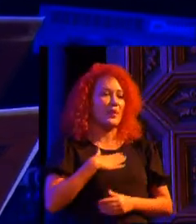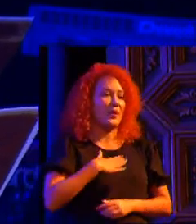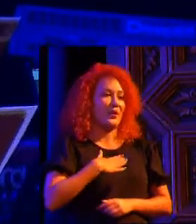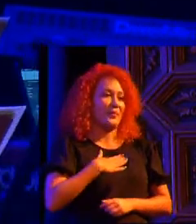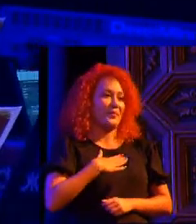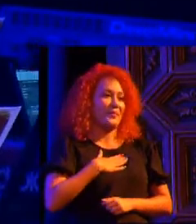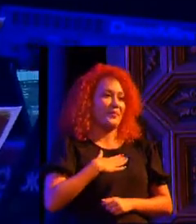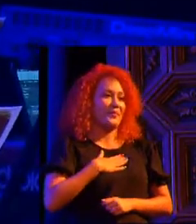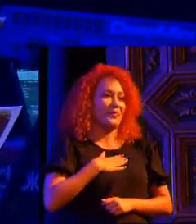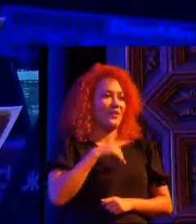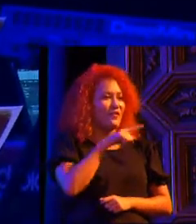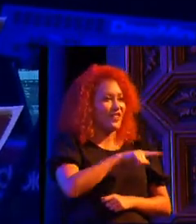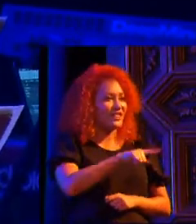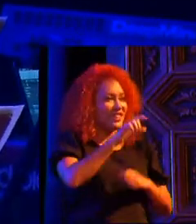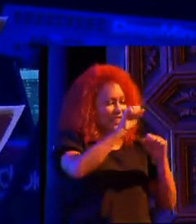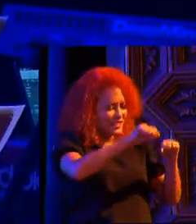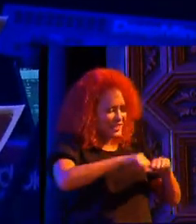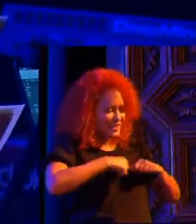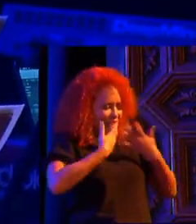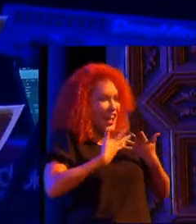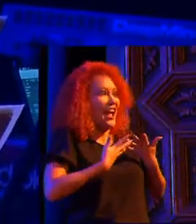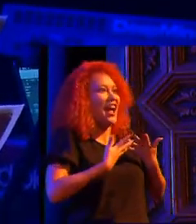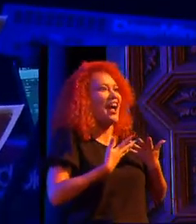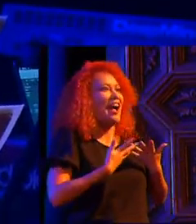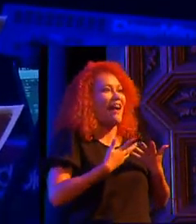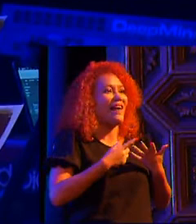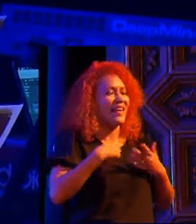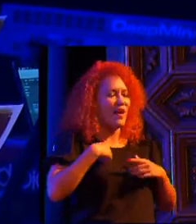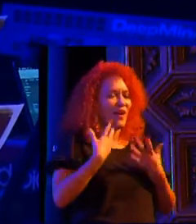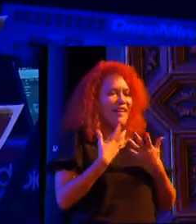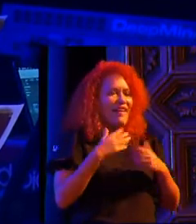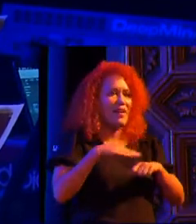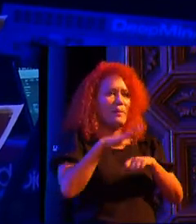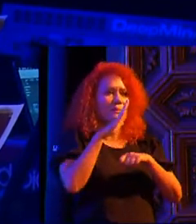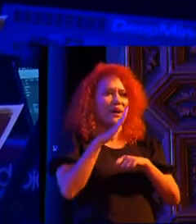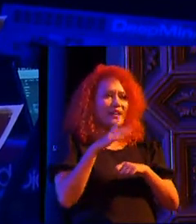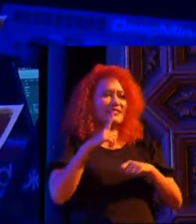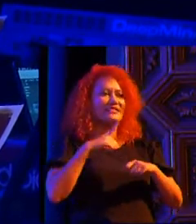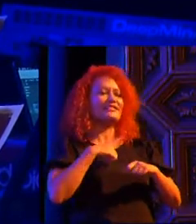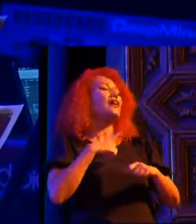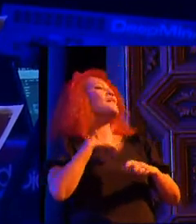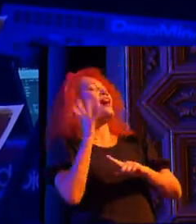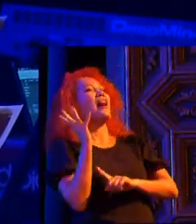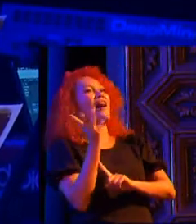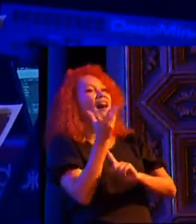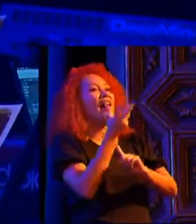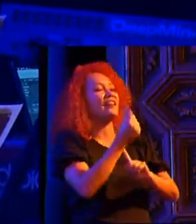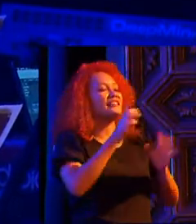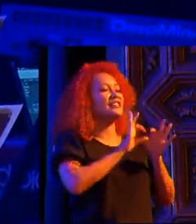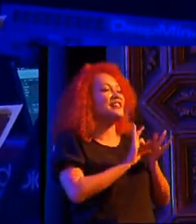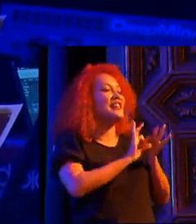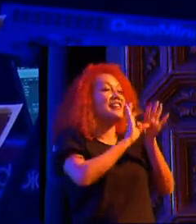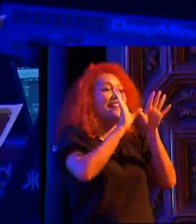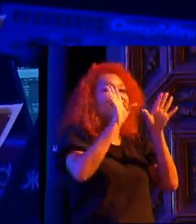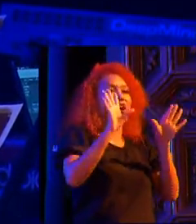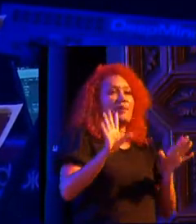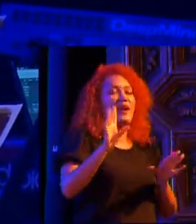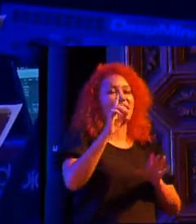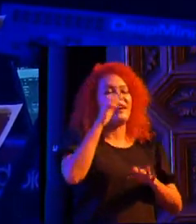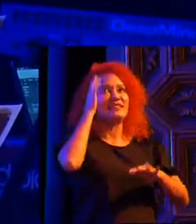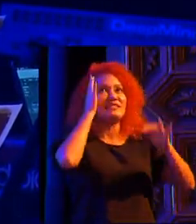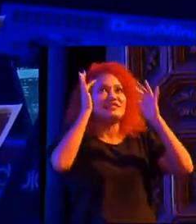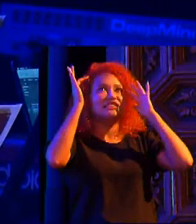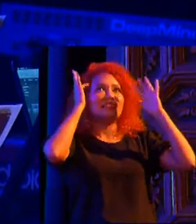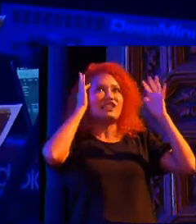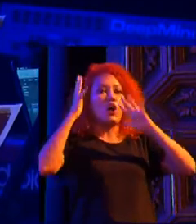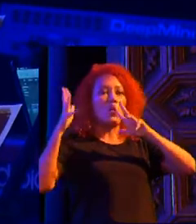Vocês, bandoleiros, me dão força e espero ser cada dia mais instrumento de arte, liberdade e de imaginarmos um